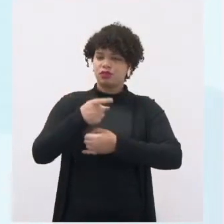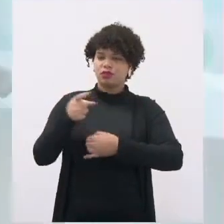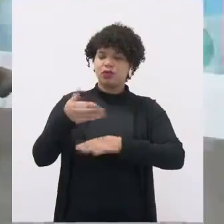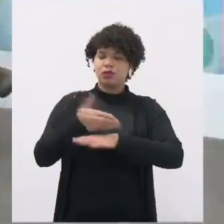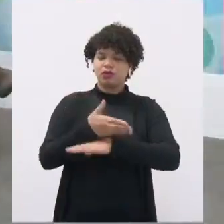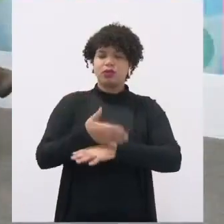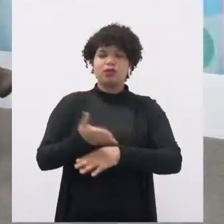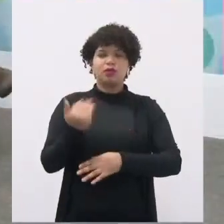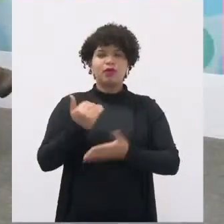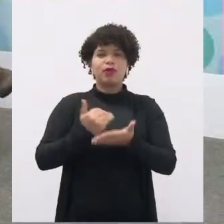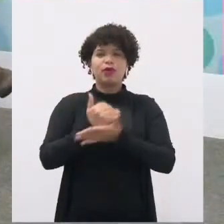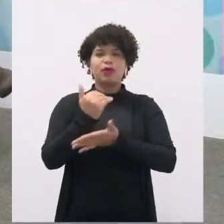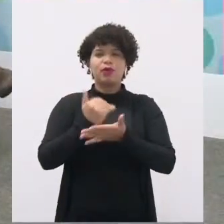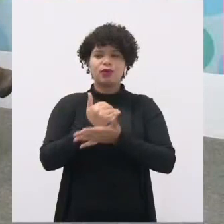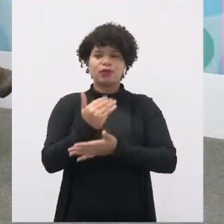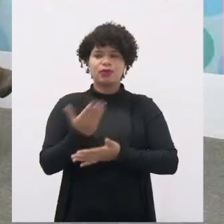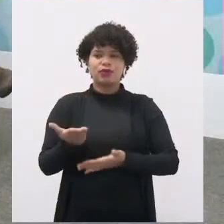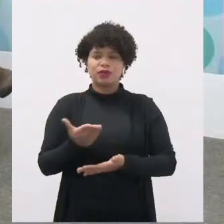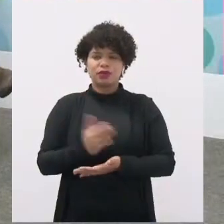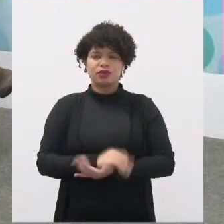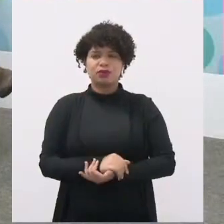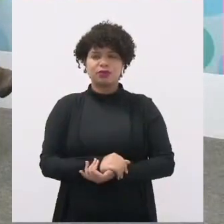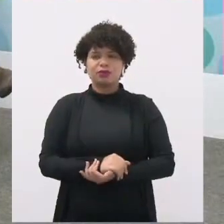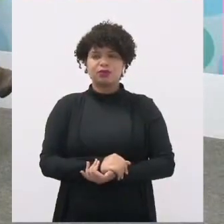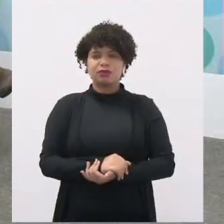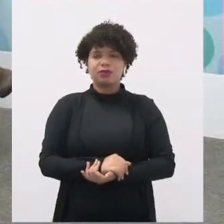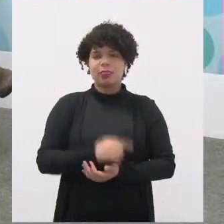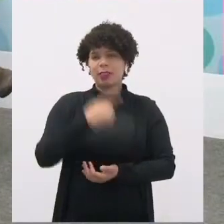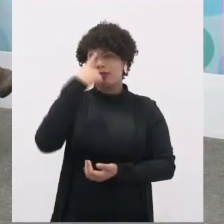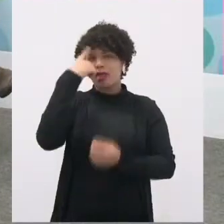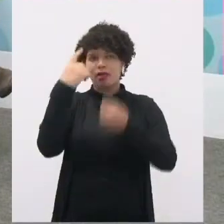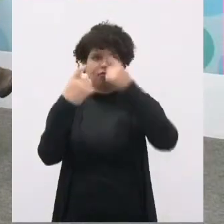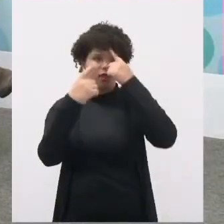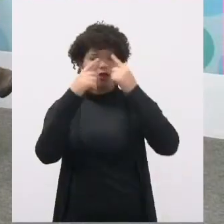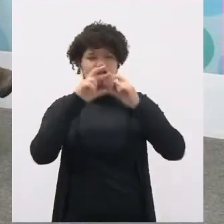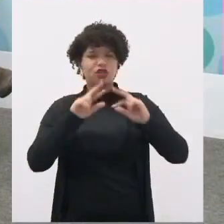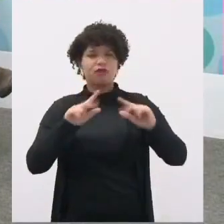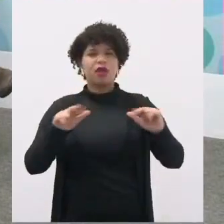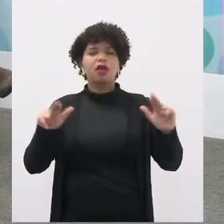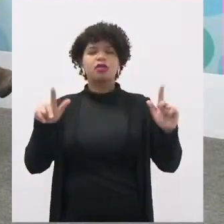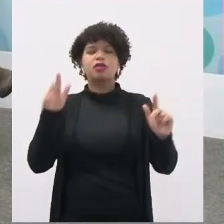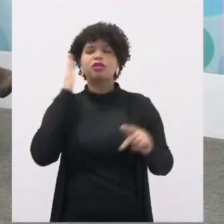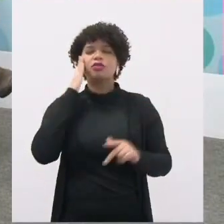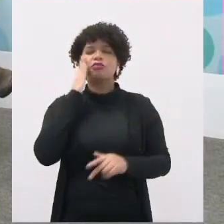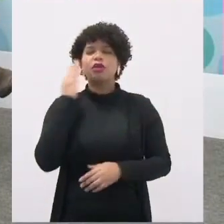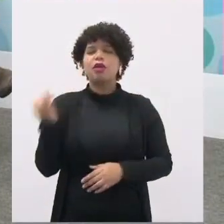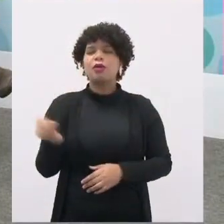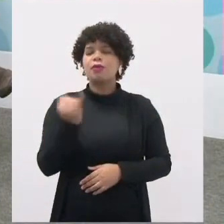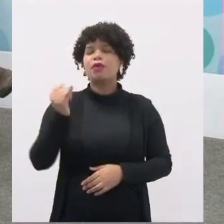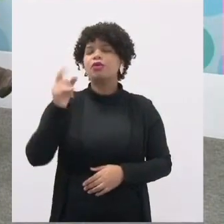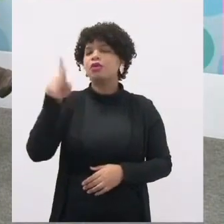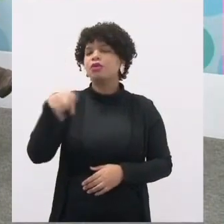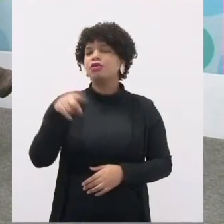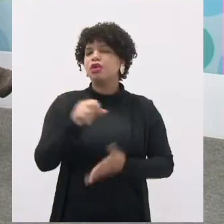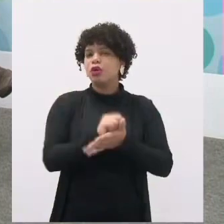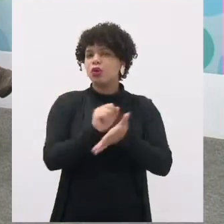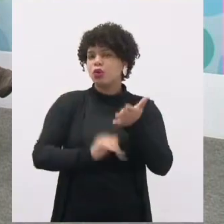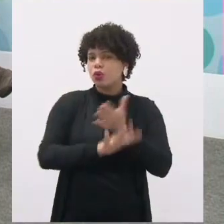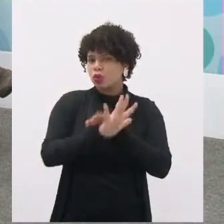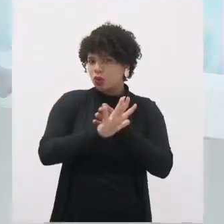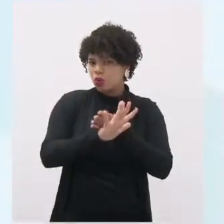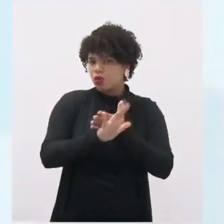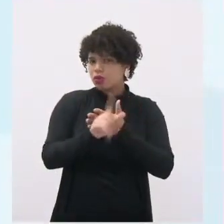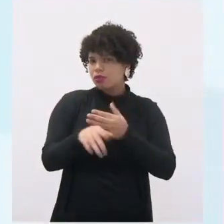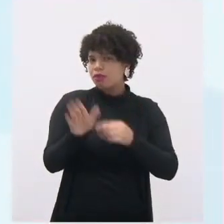iniciar aí, vamos começar, né, com uma chuva de ideias, né, sobre qual é a importância de ter um currículo que norteie aí